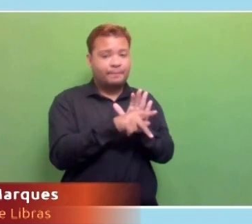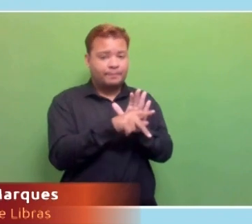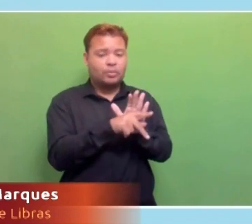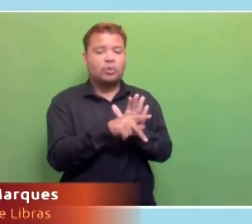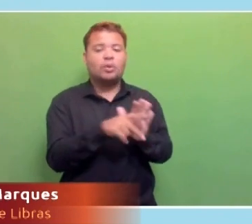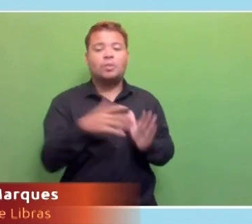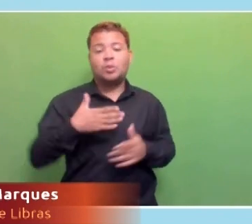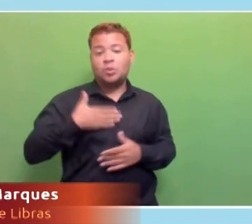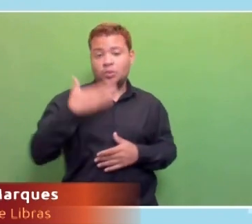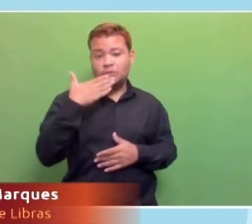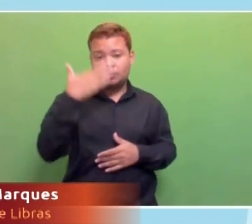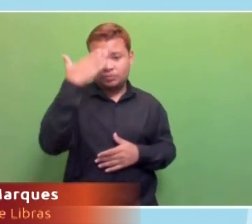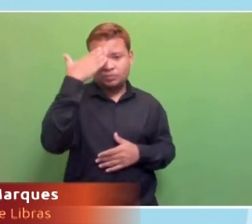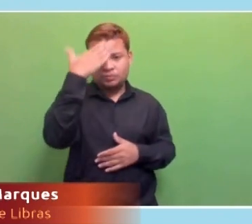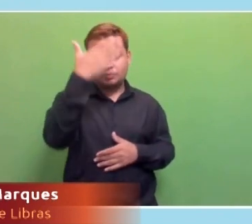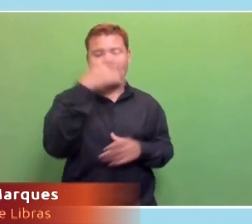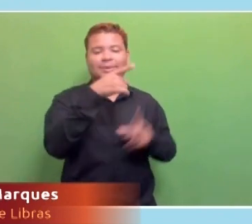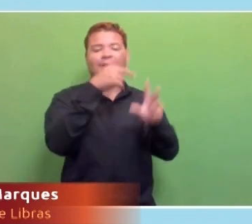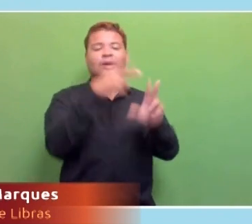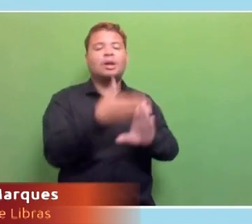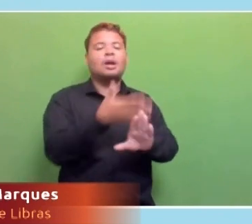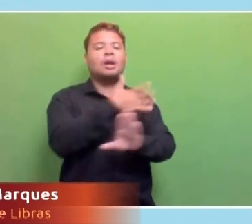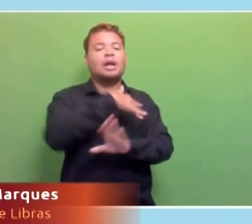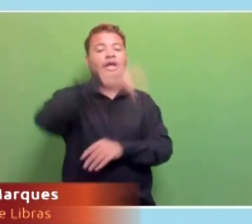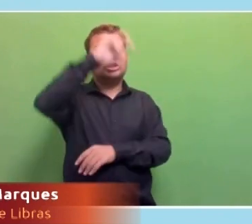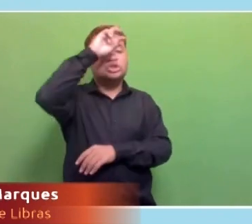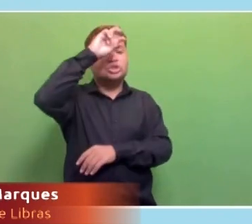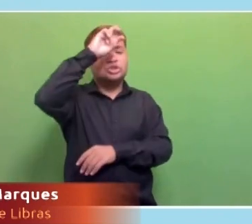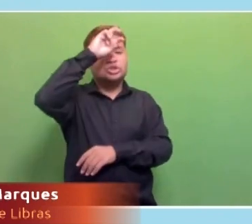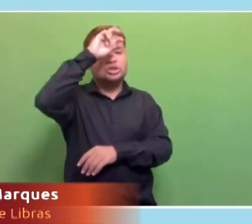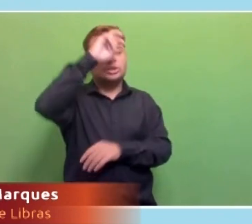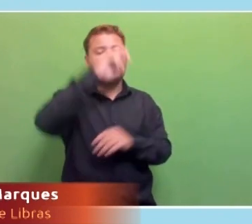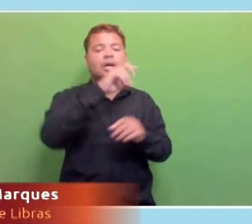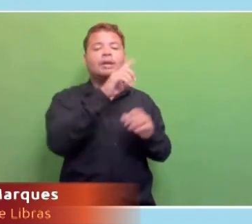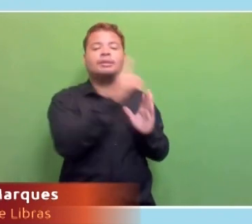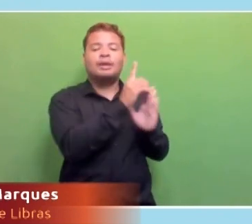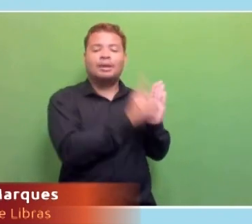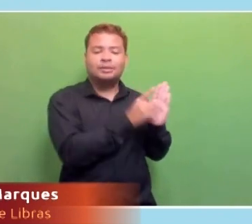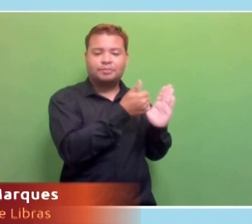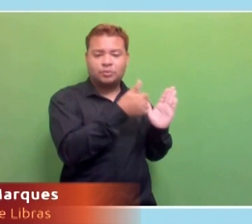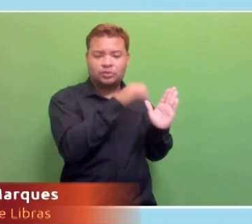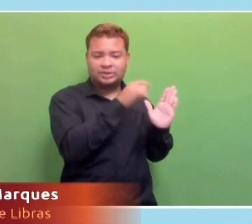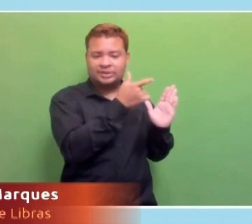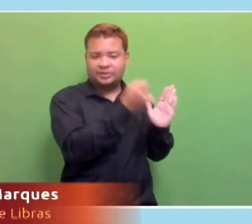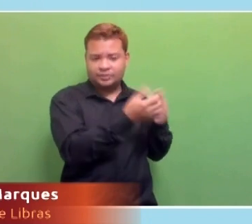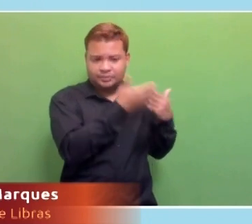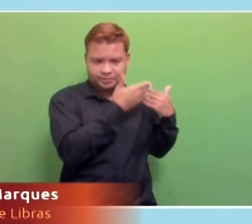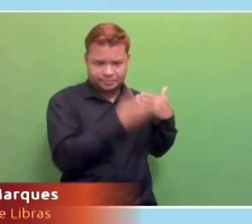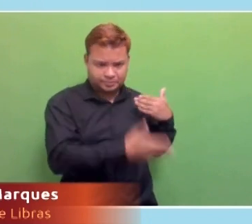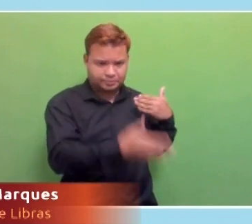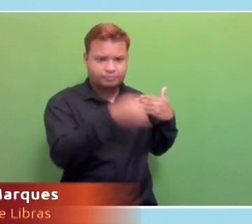presente no Egito desde o começo da década de 20 e que,